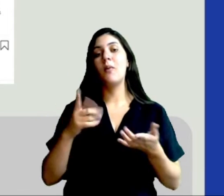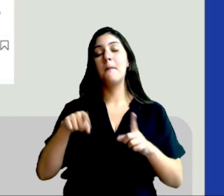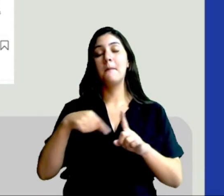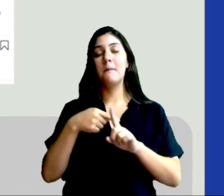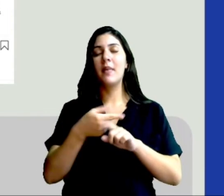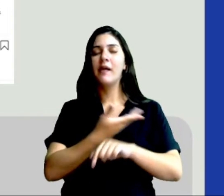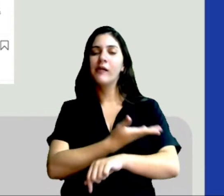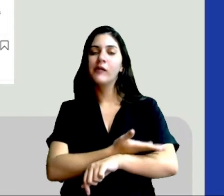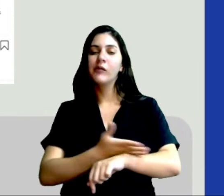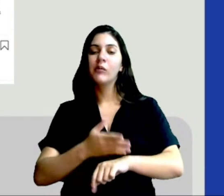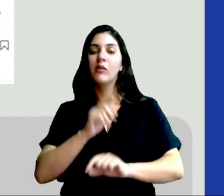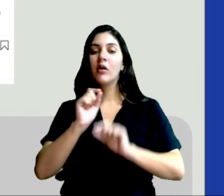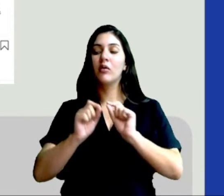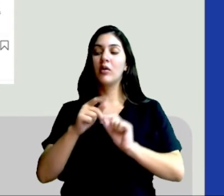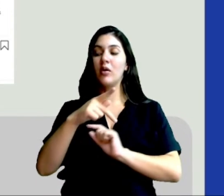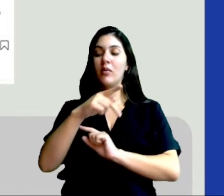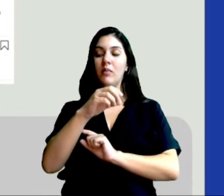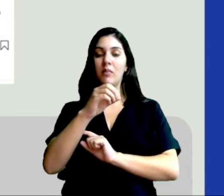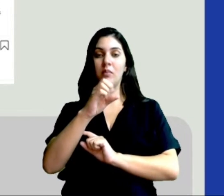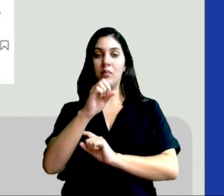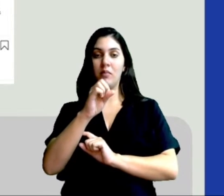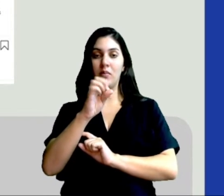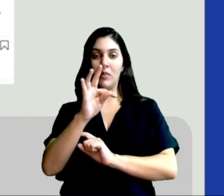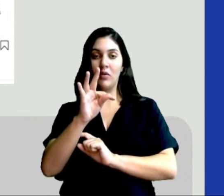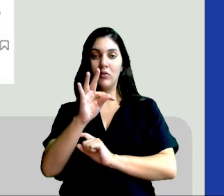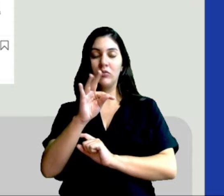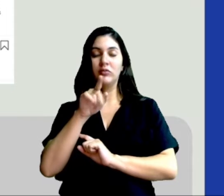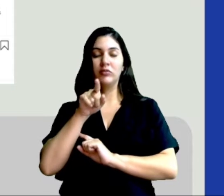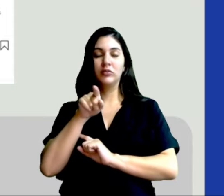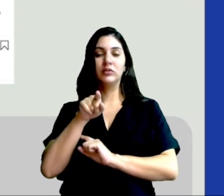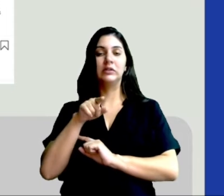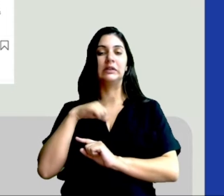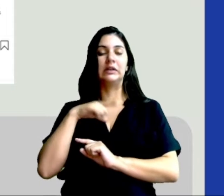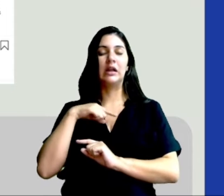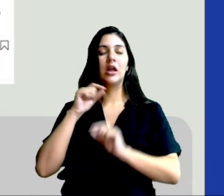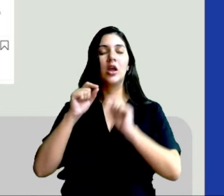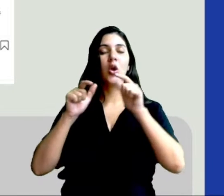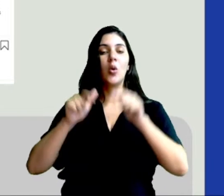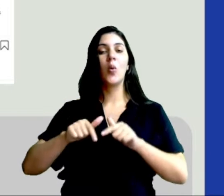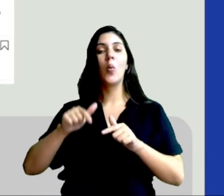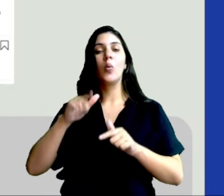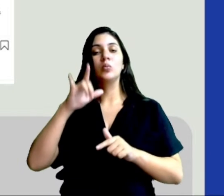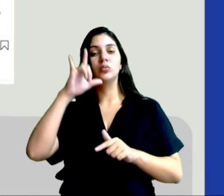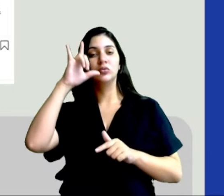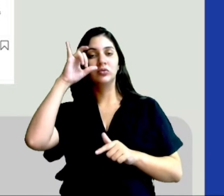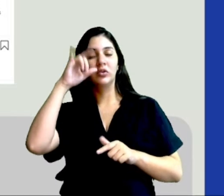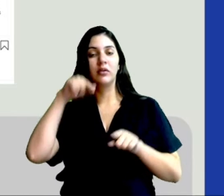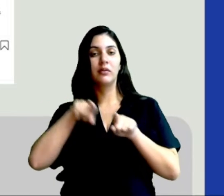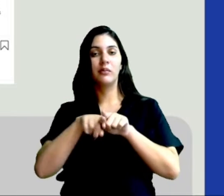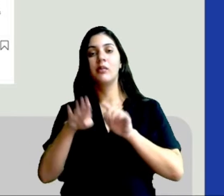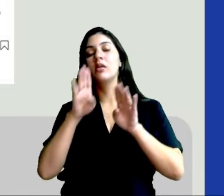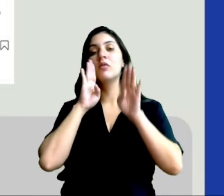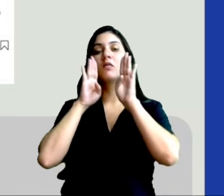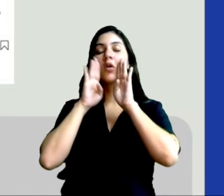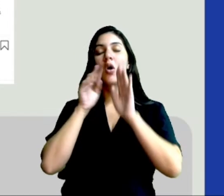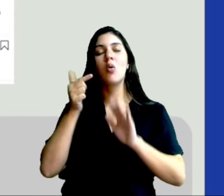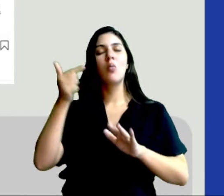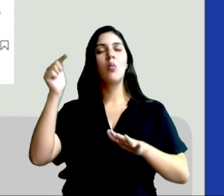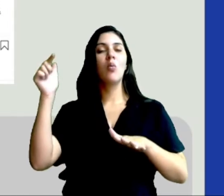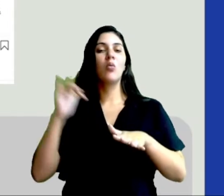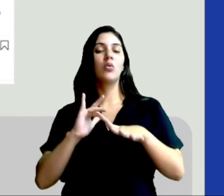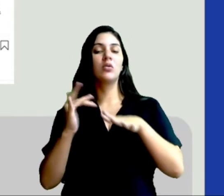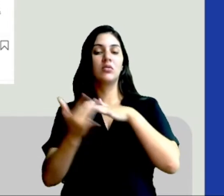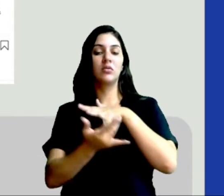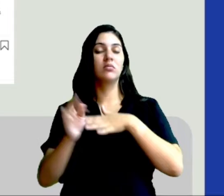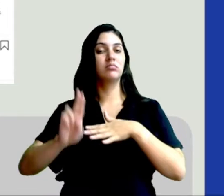deles, é o post. O post aí do Instagram, do Facebook ou até de outras redes sociais que